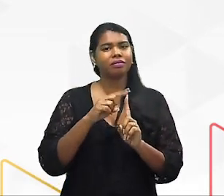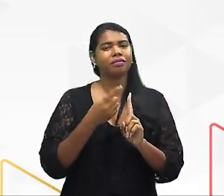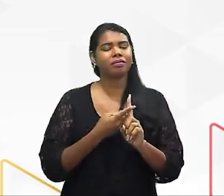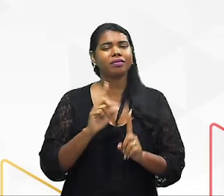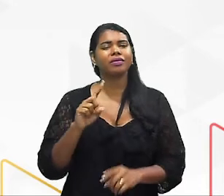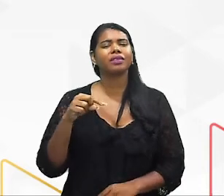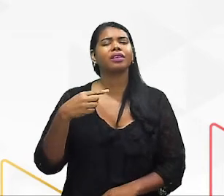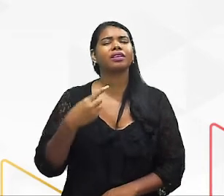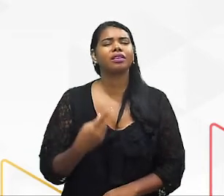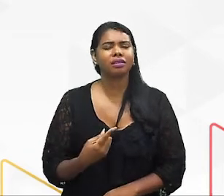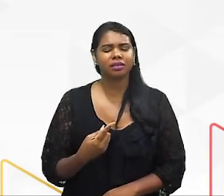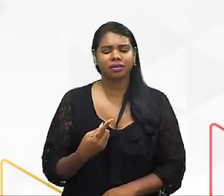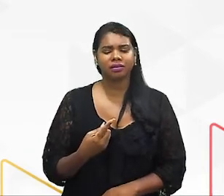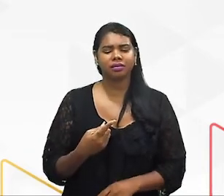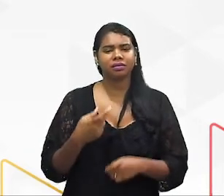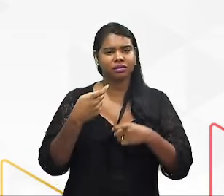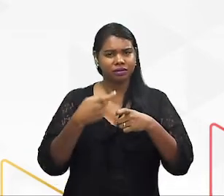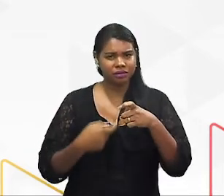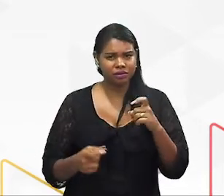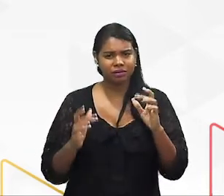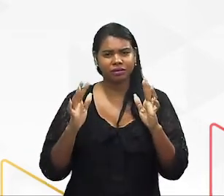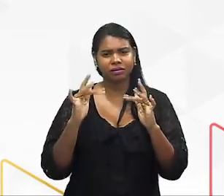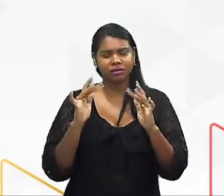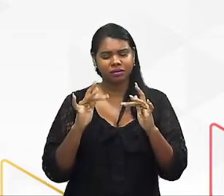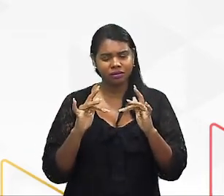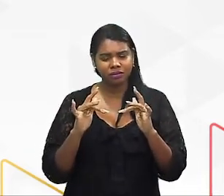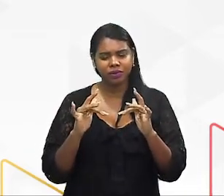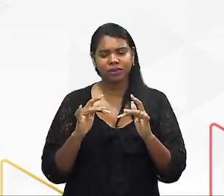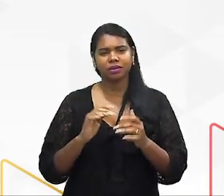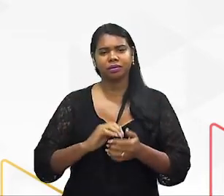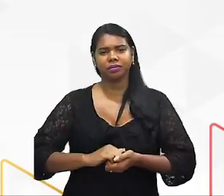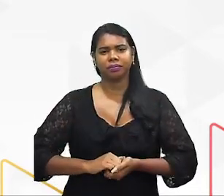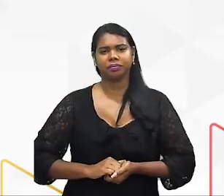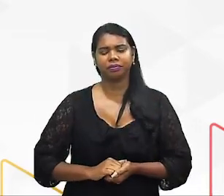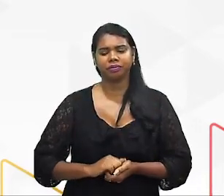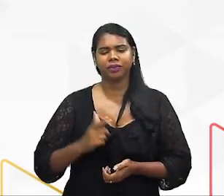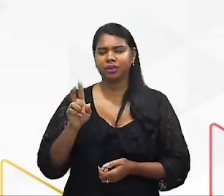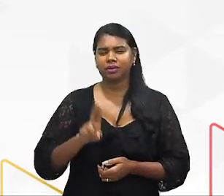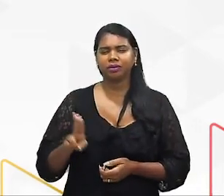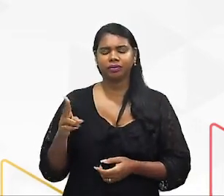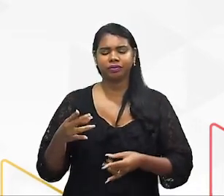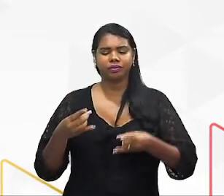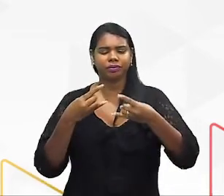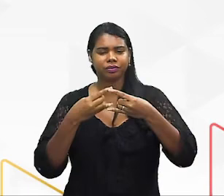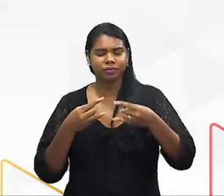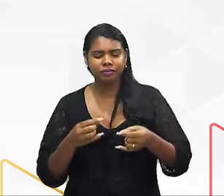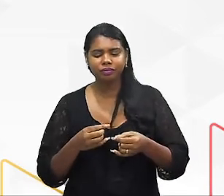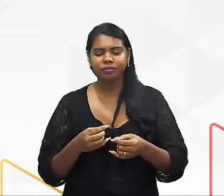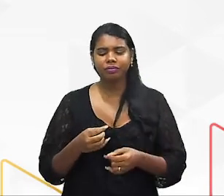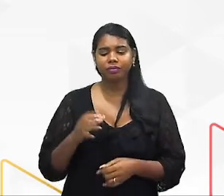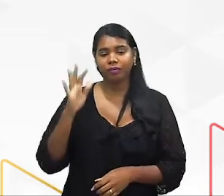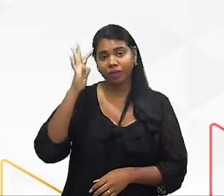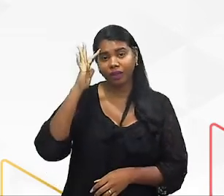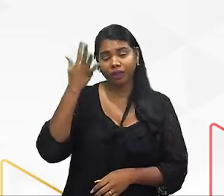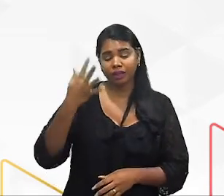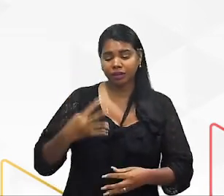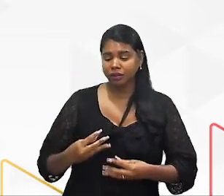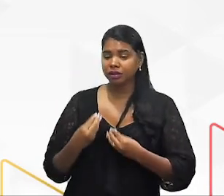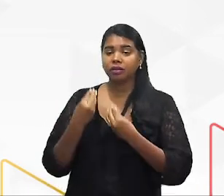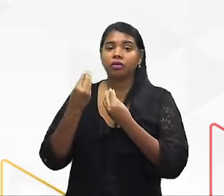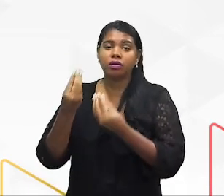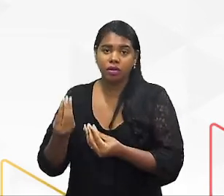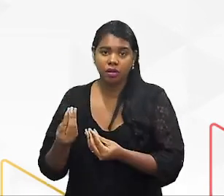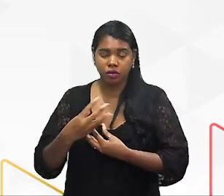depois de uma relação sexual sem proteção, e ela decide que ela vai doar o bebê